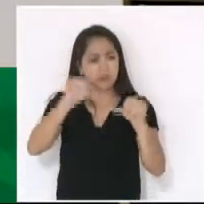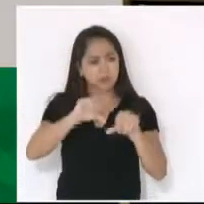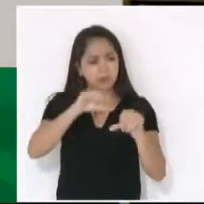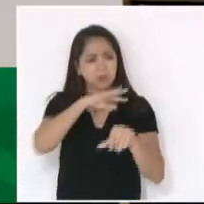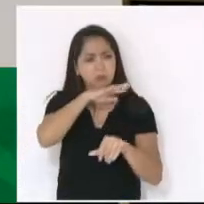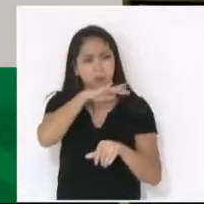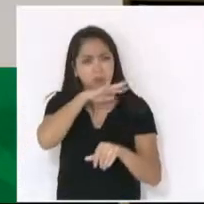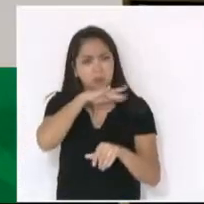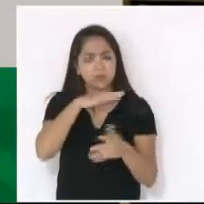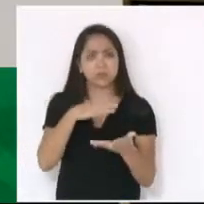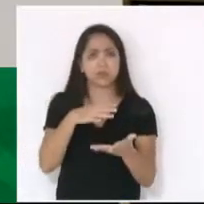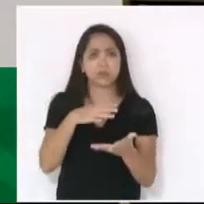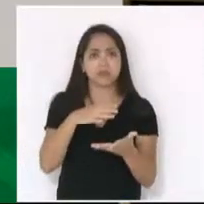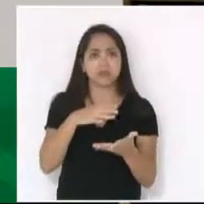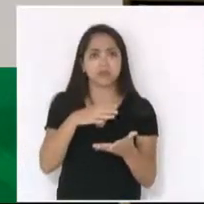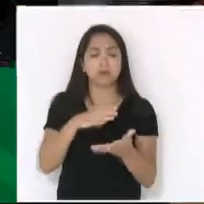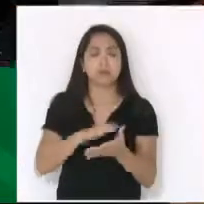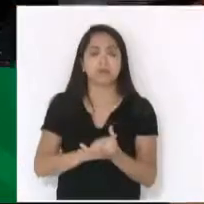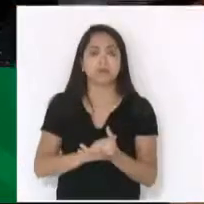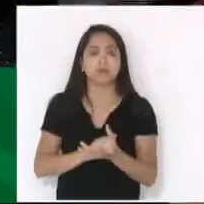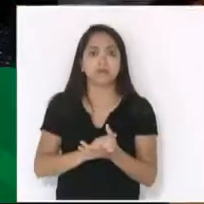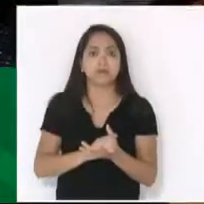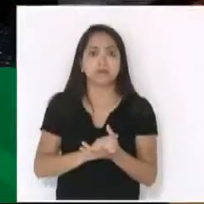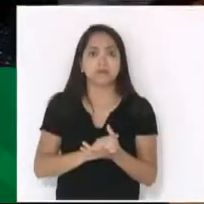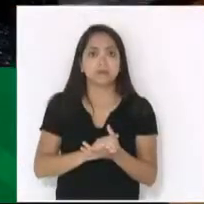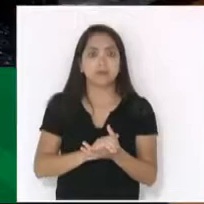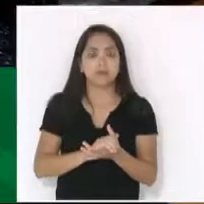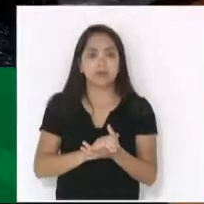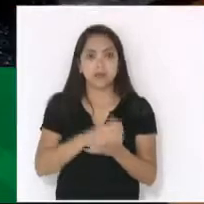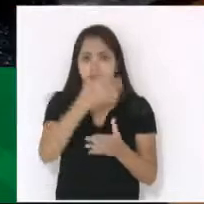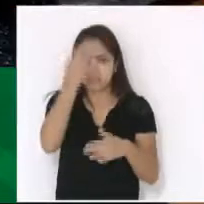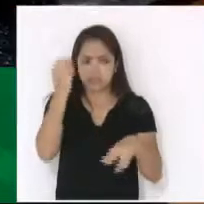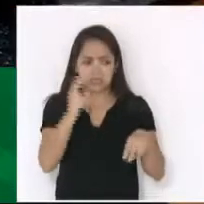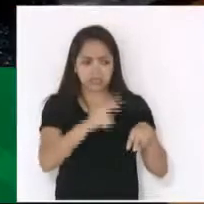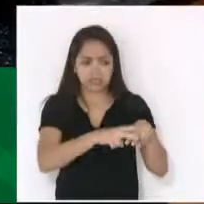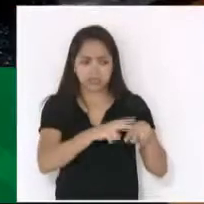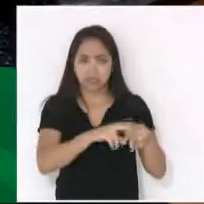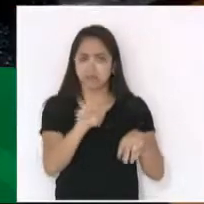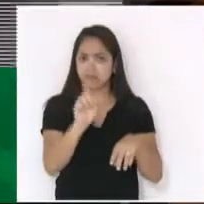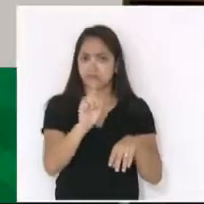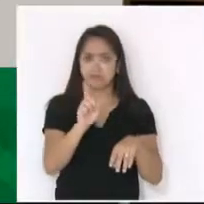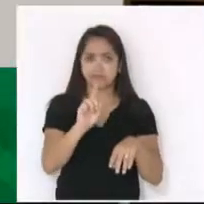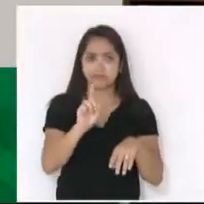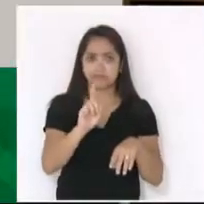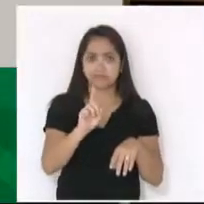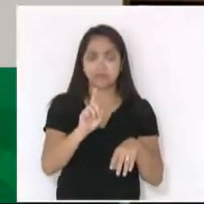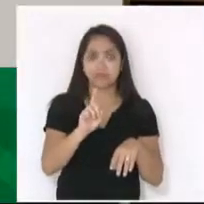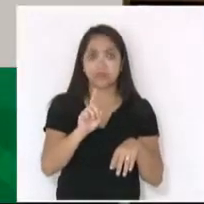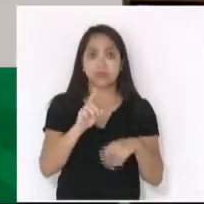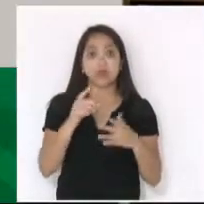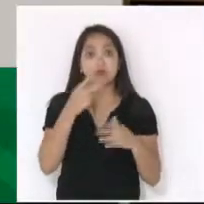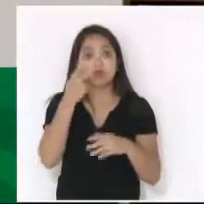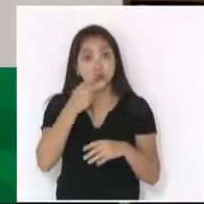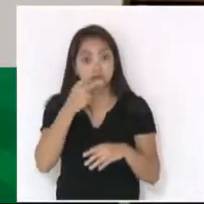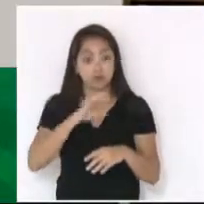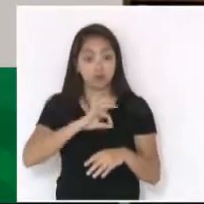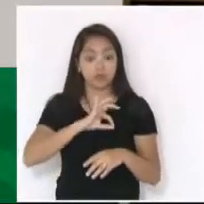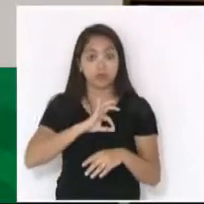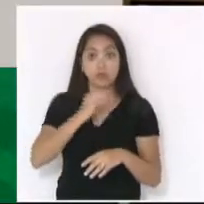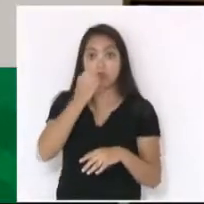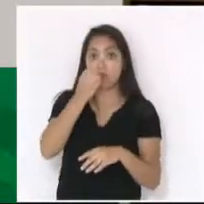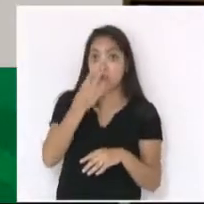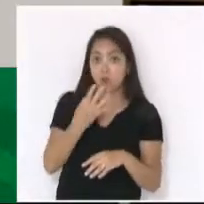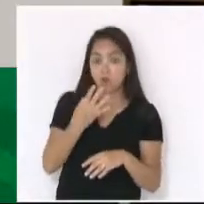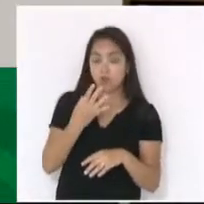ele não esquece o tapa e muito menos a cadeia Ah e quando eu digo assim policial bom é aquele que não